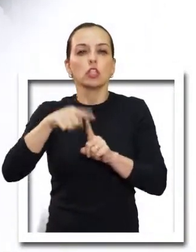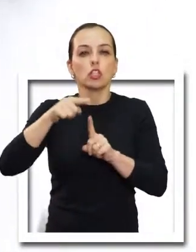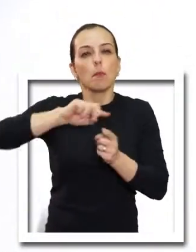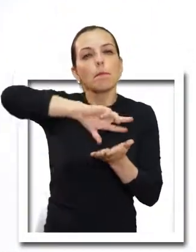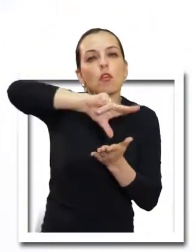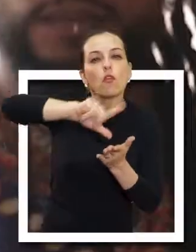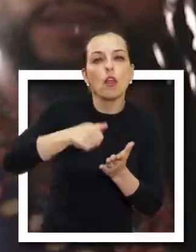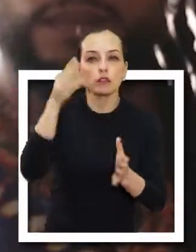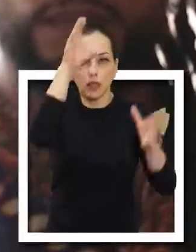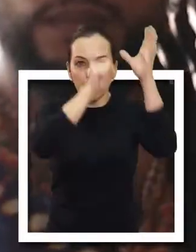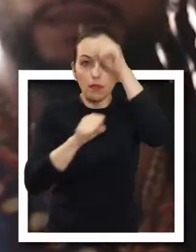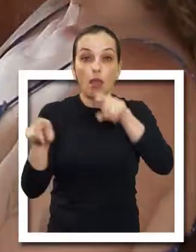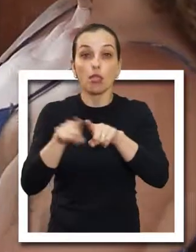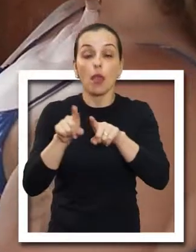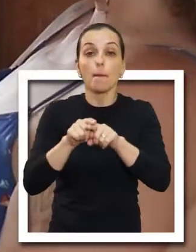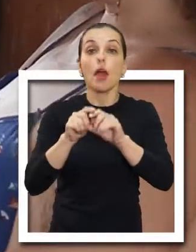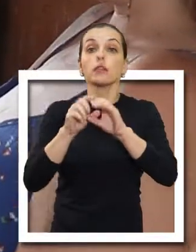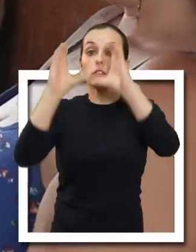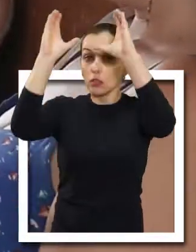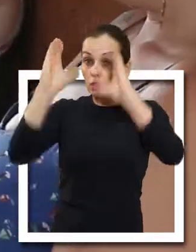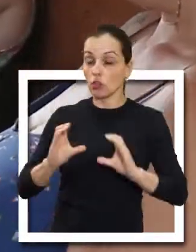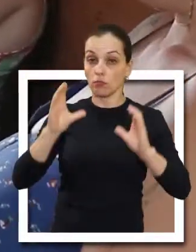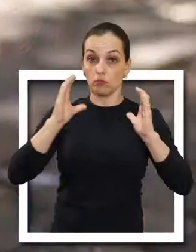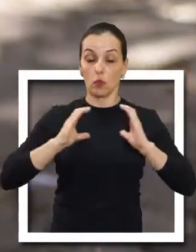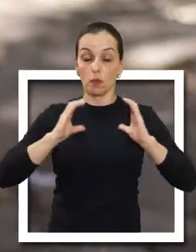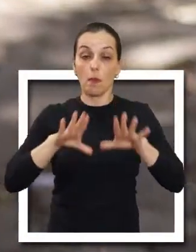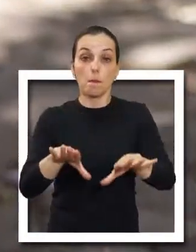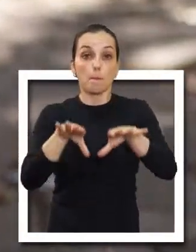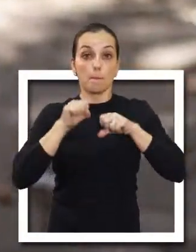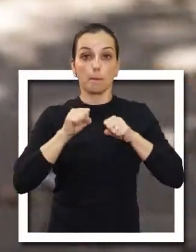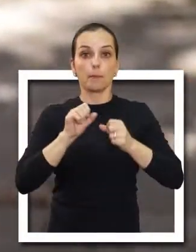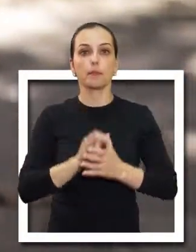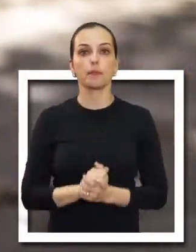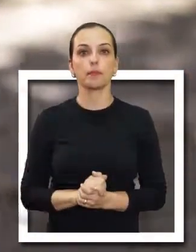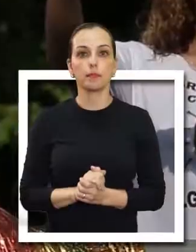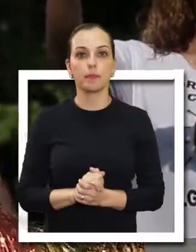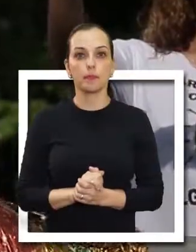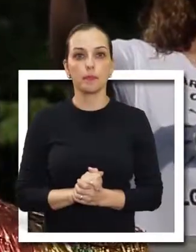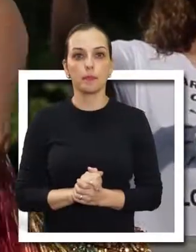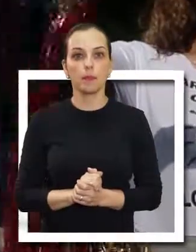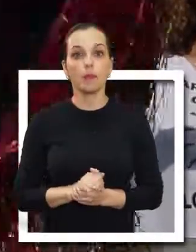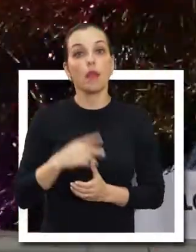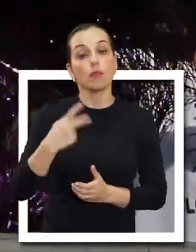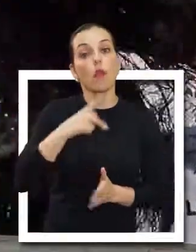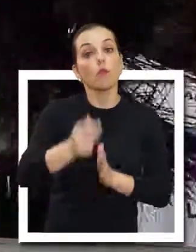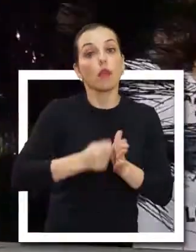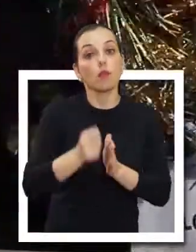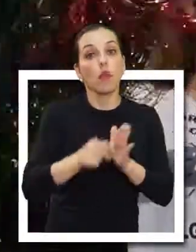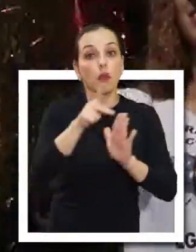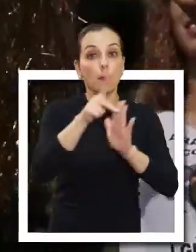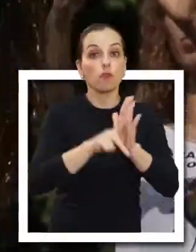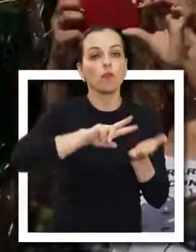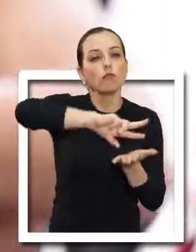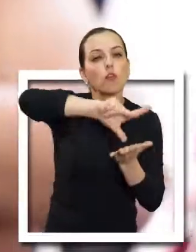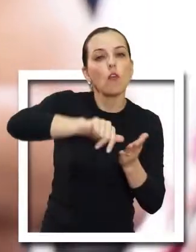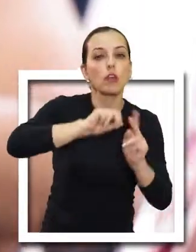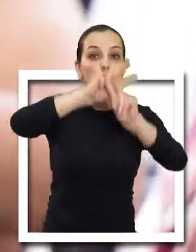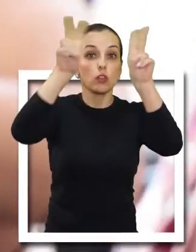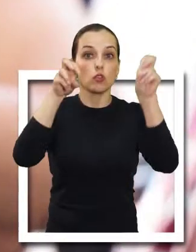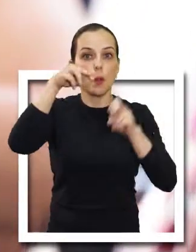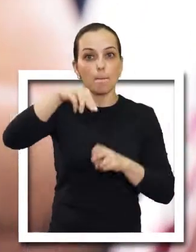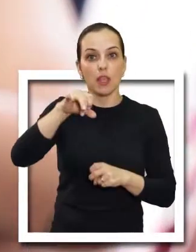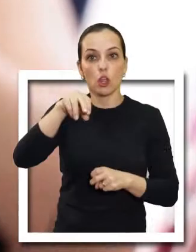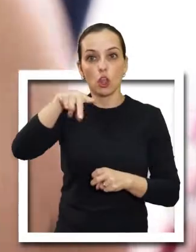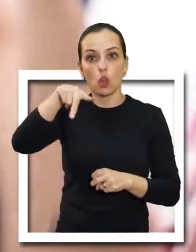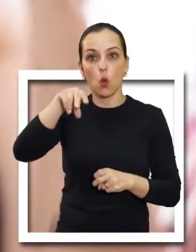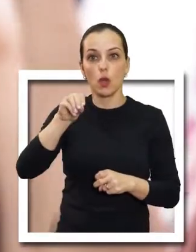Ainda nessa área, a cidade mantém políticas públicas e espaços de atendimento às chamadas minorias políticas, tais como